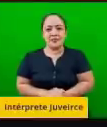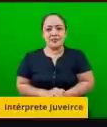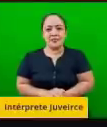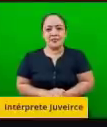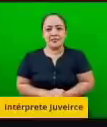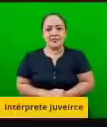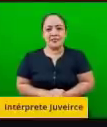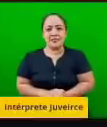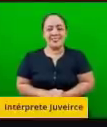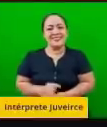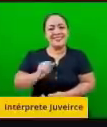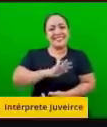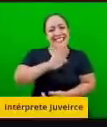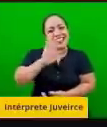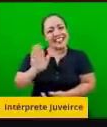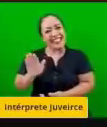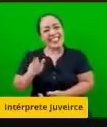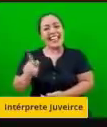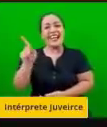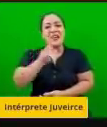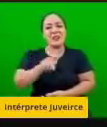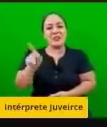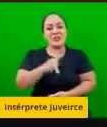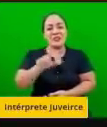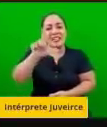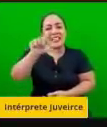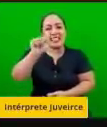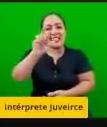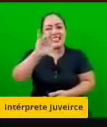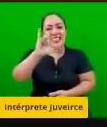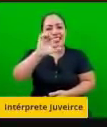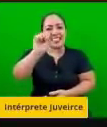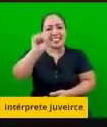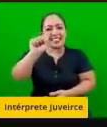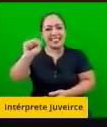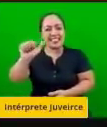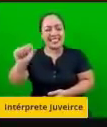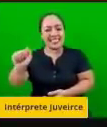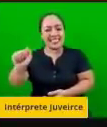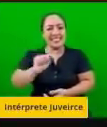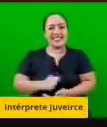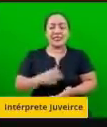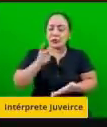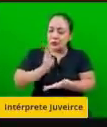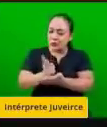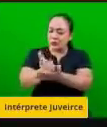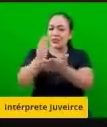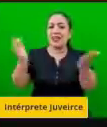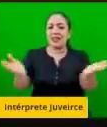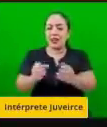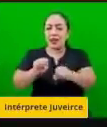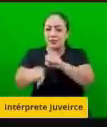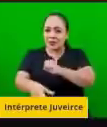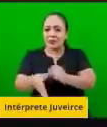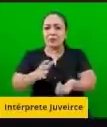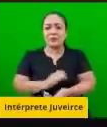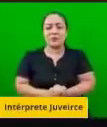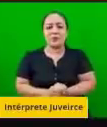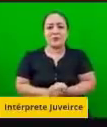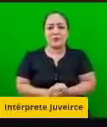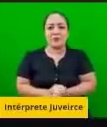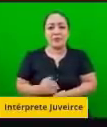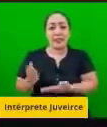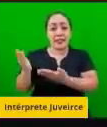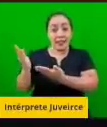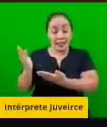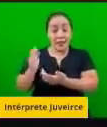Olá, tudo bem? Sou a professora Larissa e darei continuidade à nossa formação. Nós agora faremos a elaboração